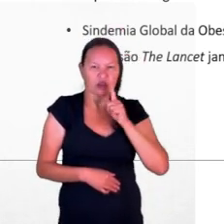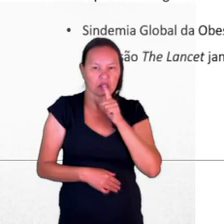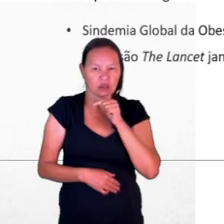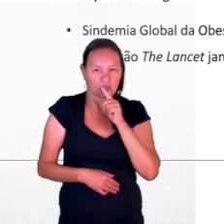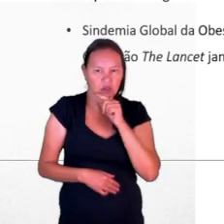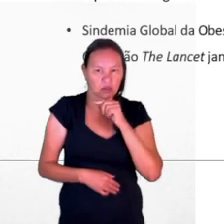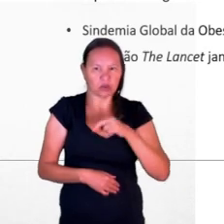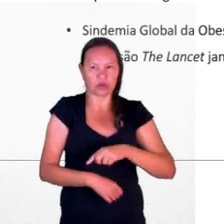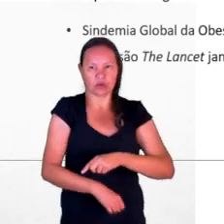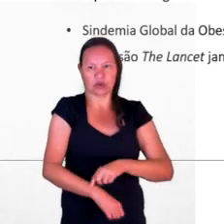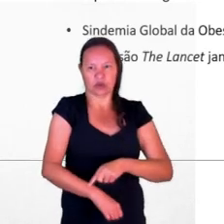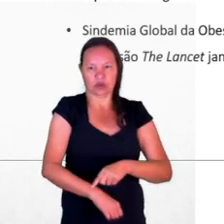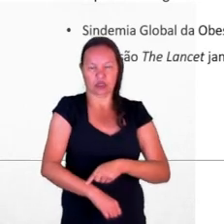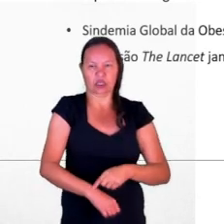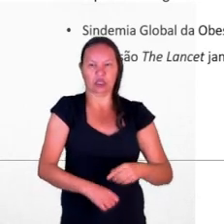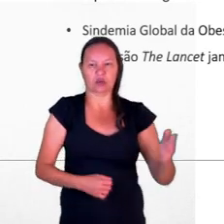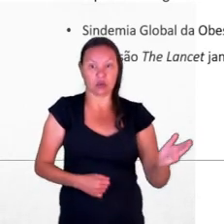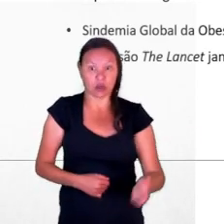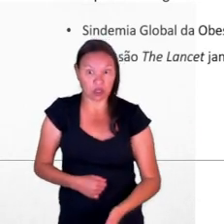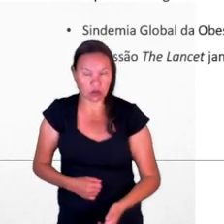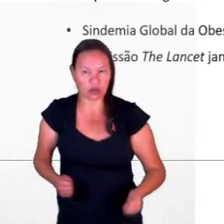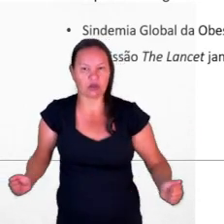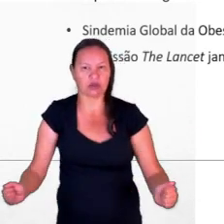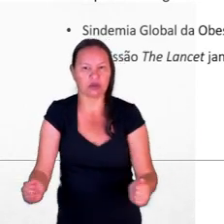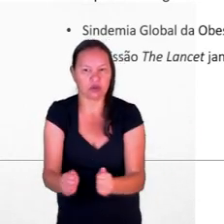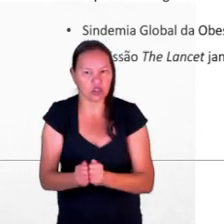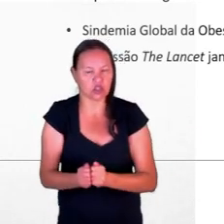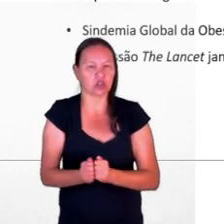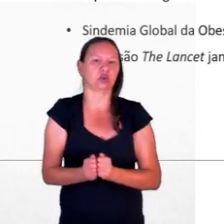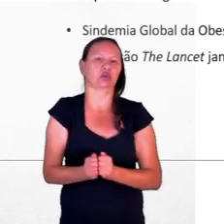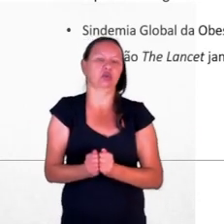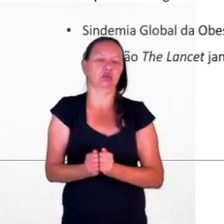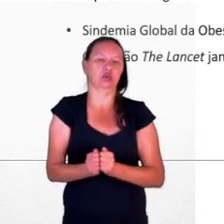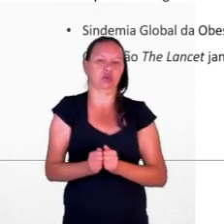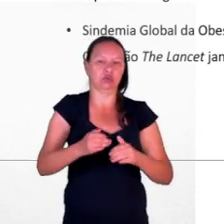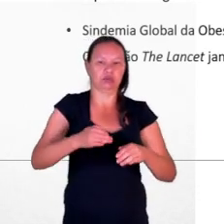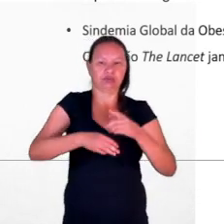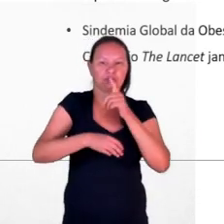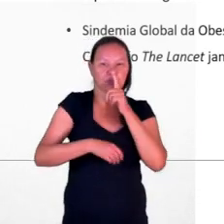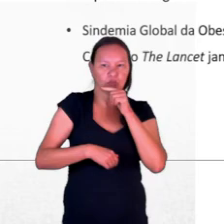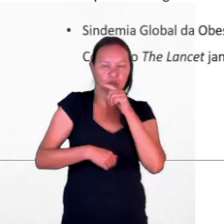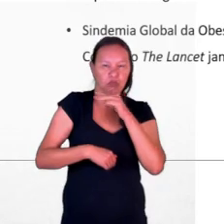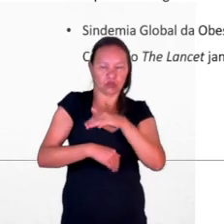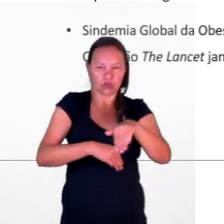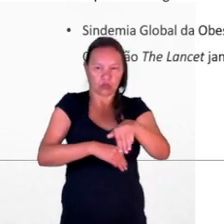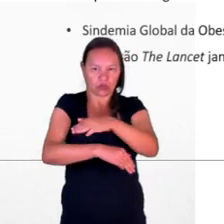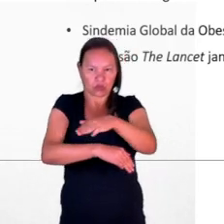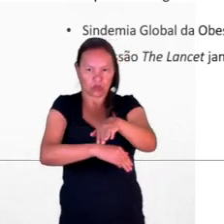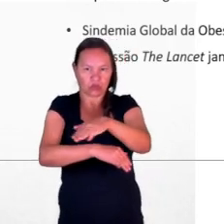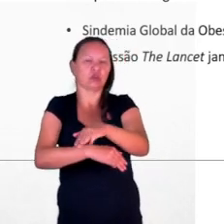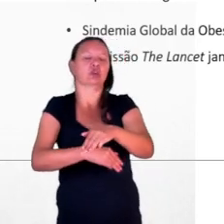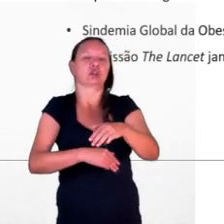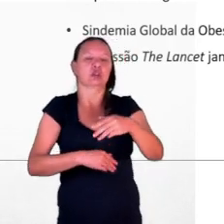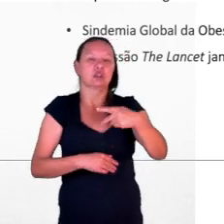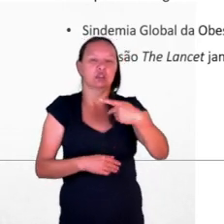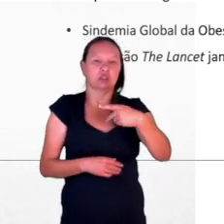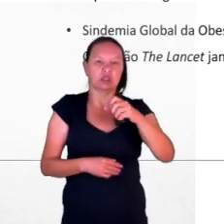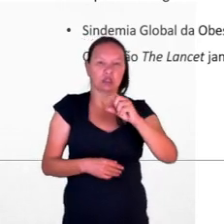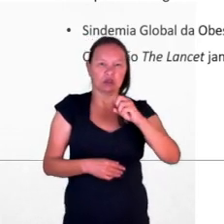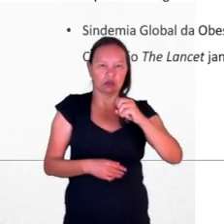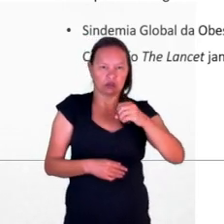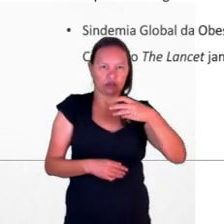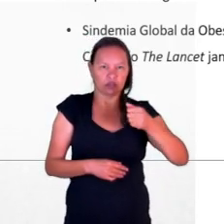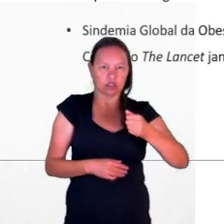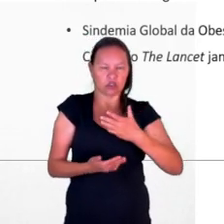agora em 16 de outubro de 2023 o seu nível mais baixo em 120 anos desde que